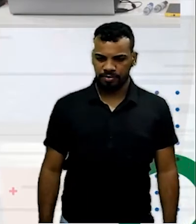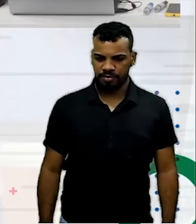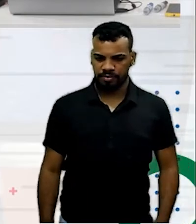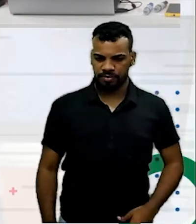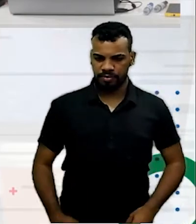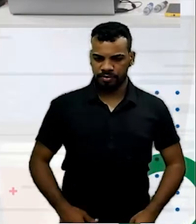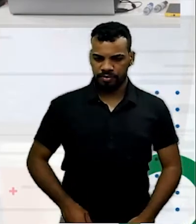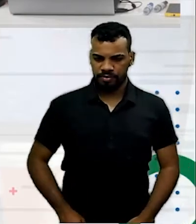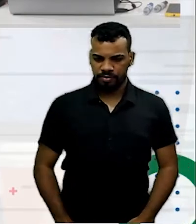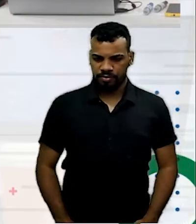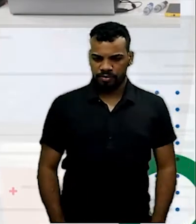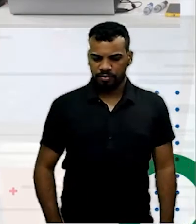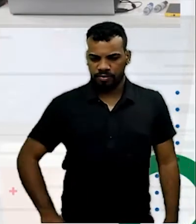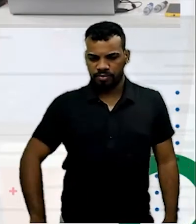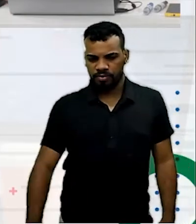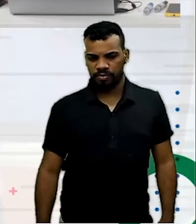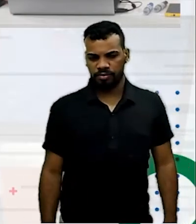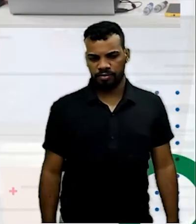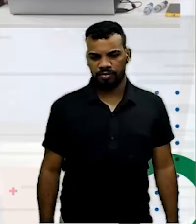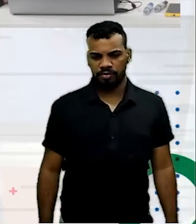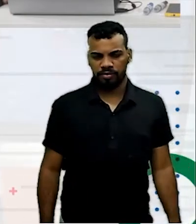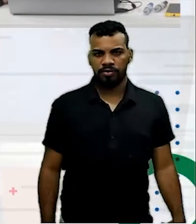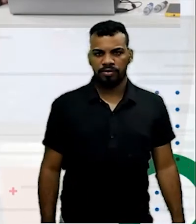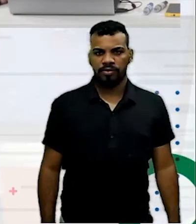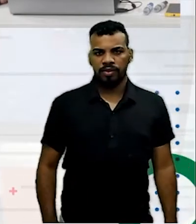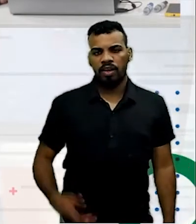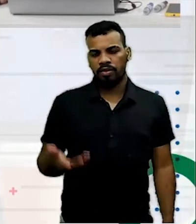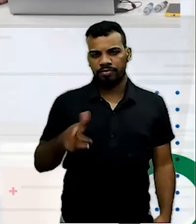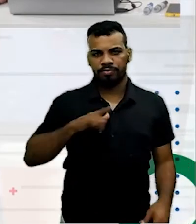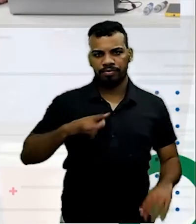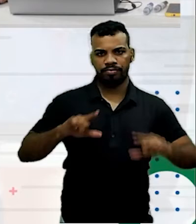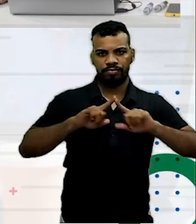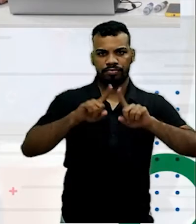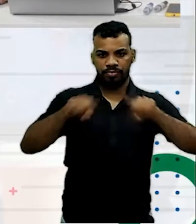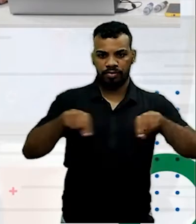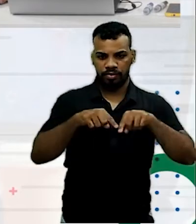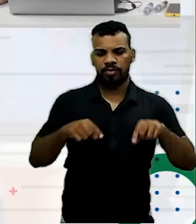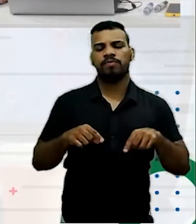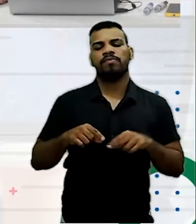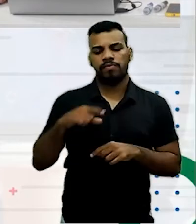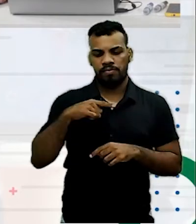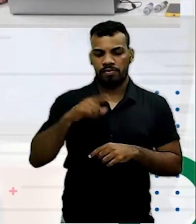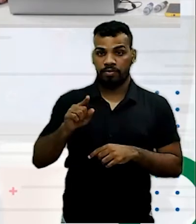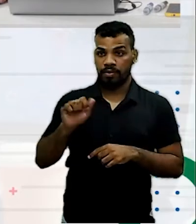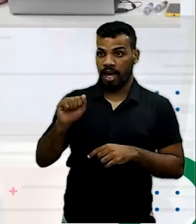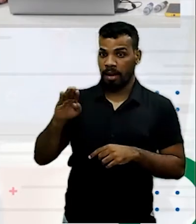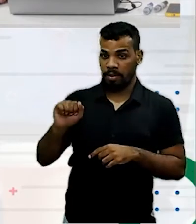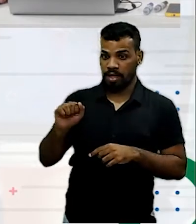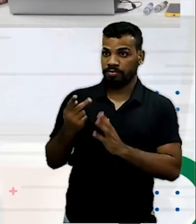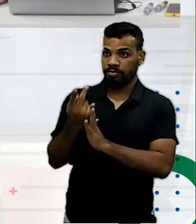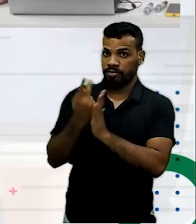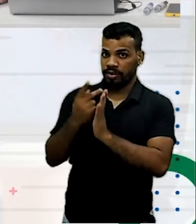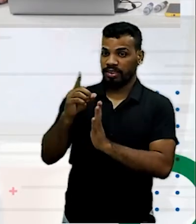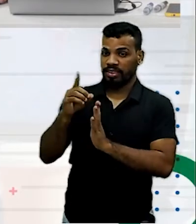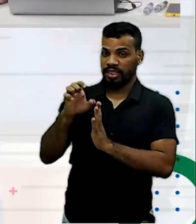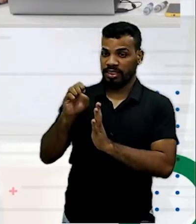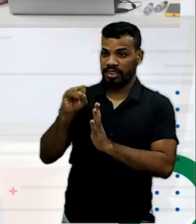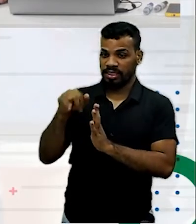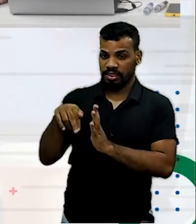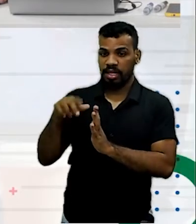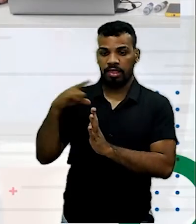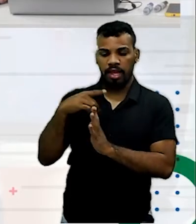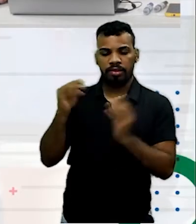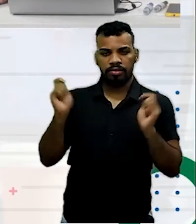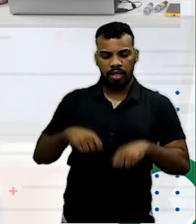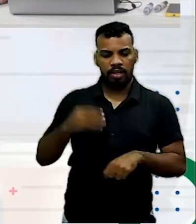Por padrão, como eu falei, ele vai vir como um triângulo. Mas se eu vier aqui na minha aba de design e protótipo, eu posso ver aqui que